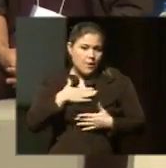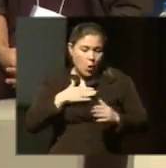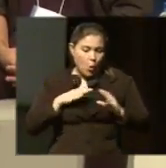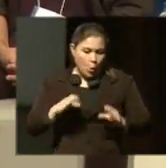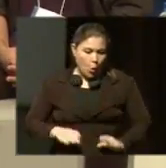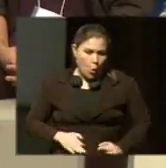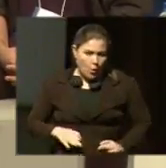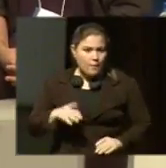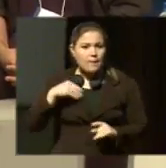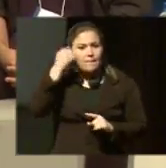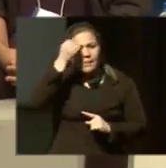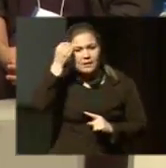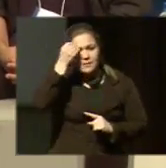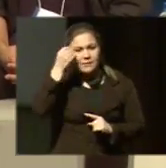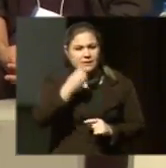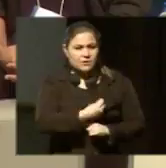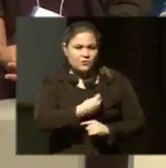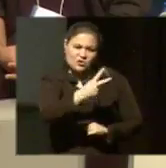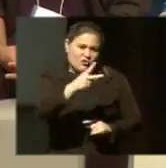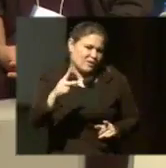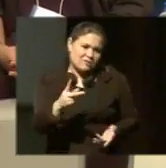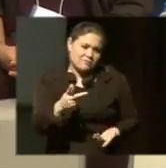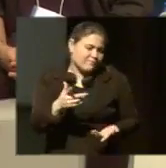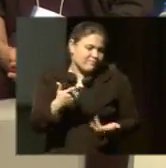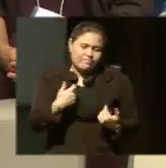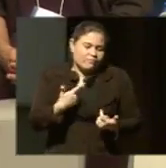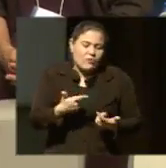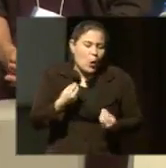pela experiência de vida de vocês, isso sem questionar.